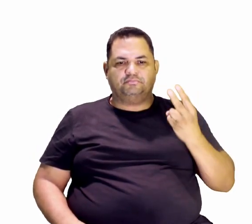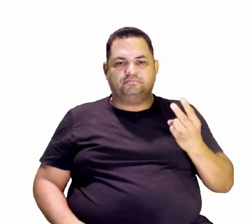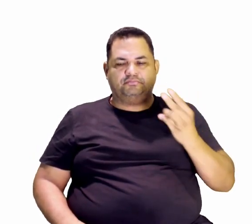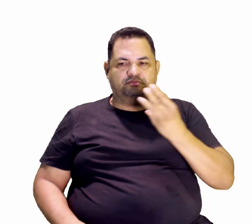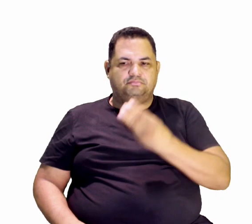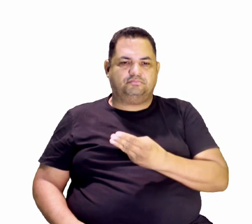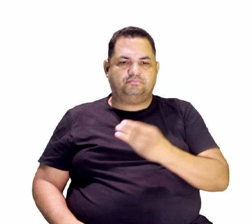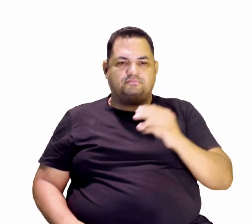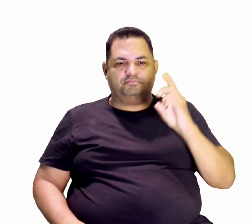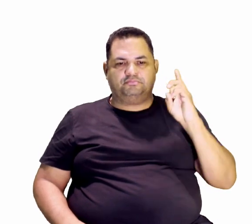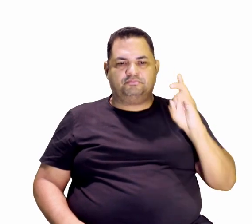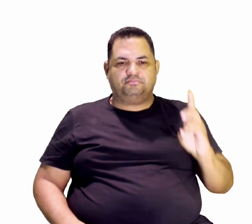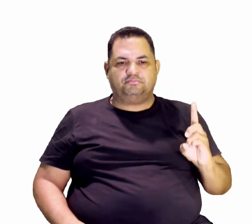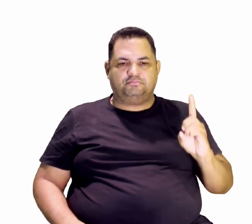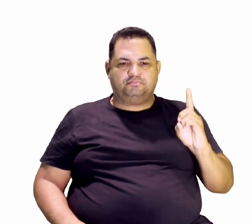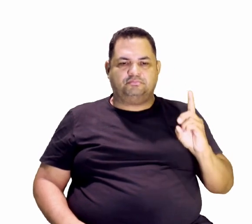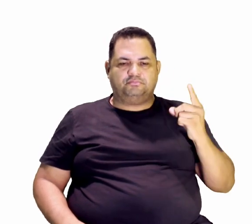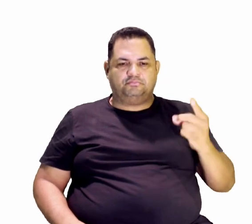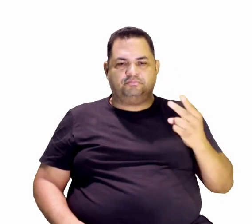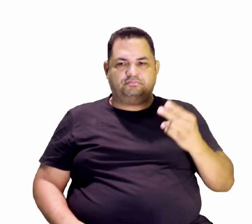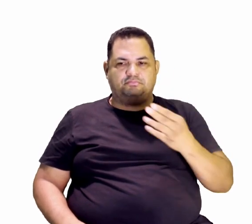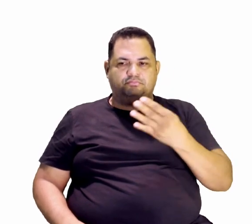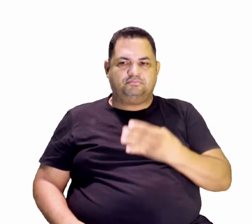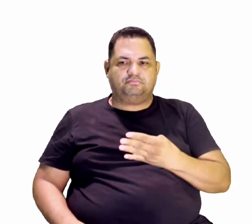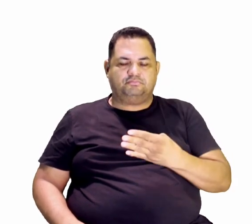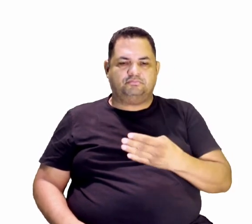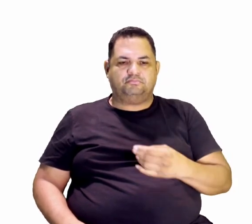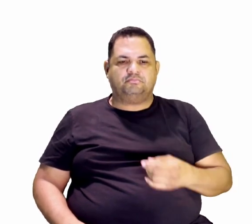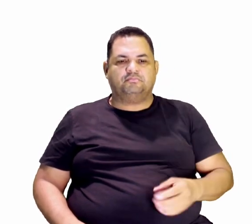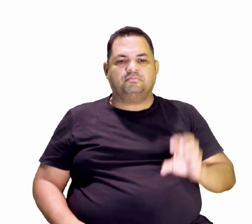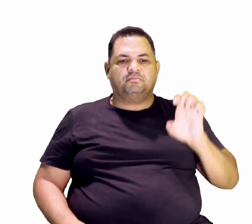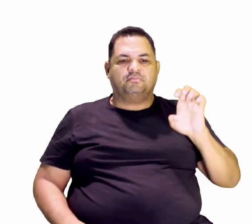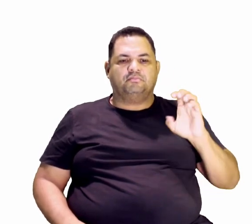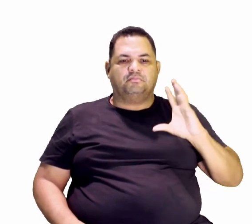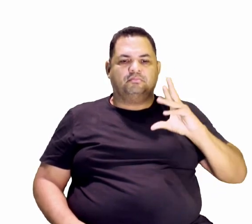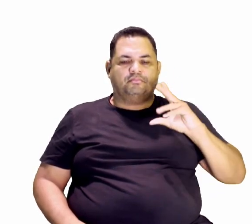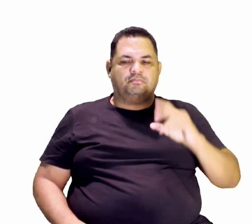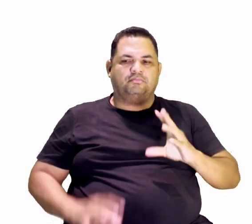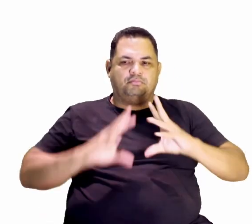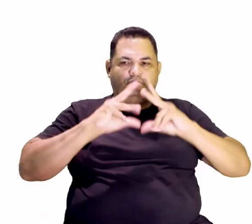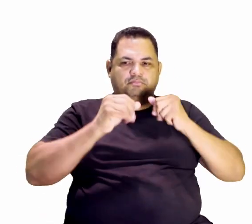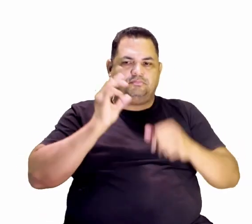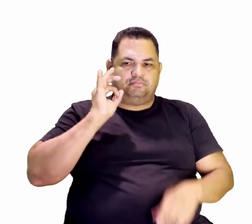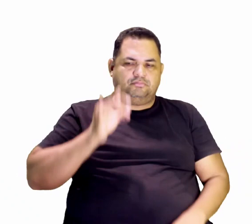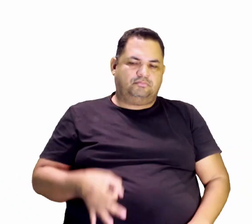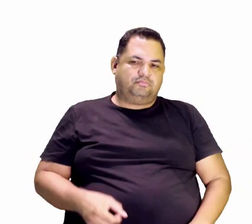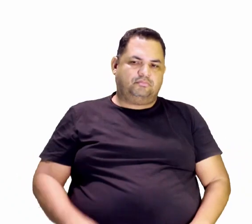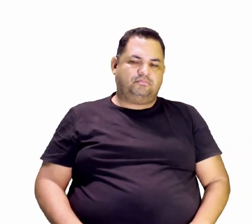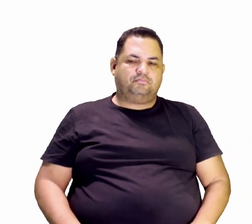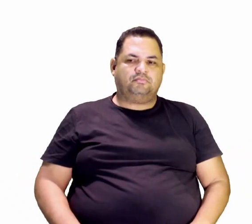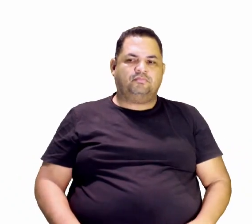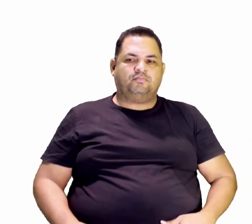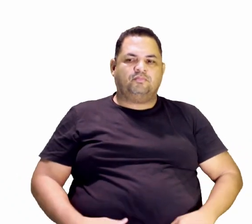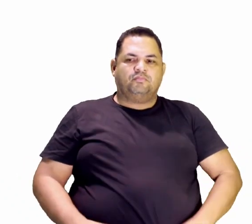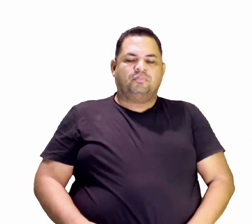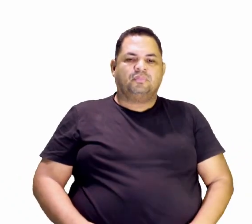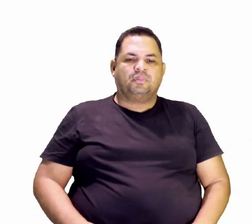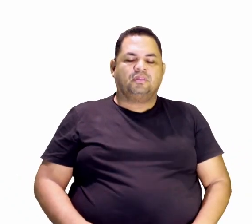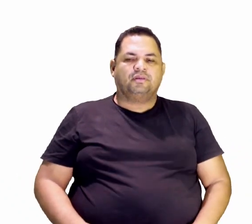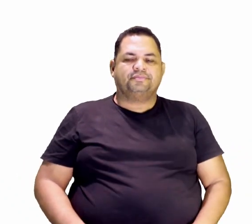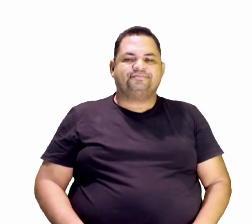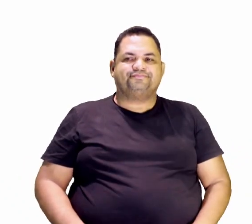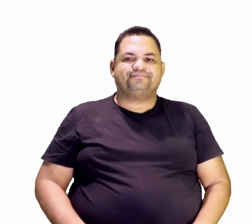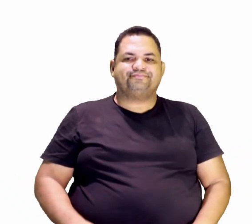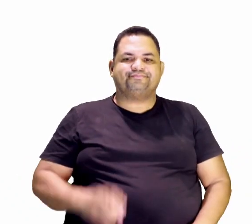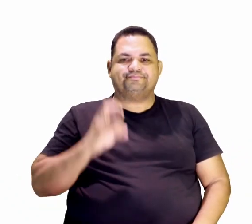letra D, a 1, 2 e 4 e na E, todas estão corretas. 5 segundos para tu pensar